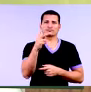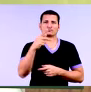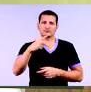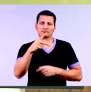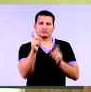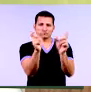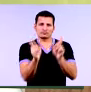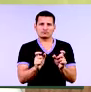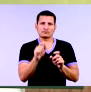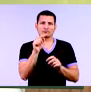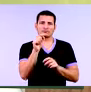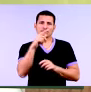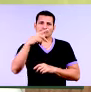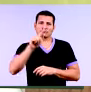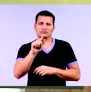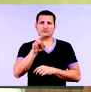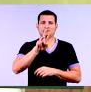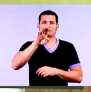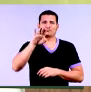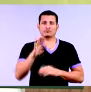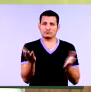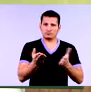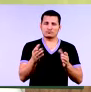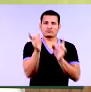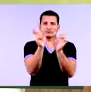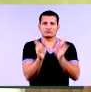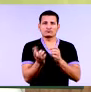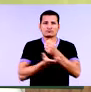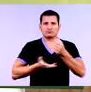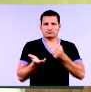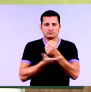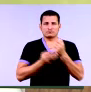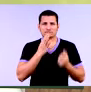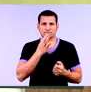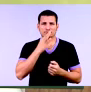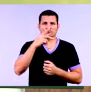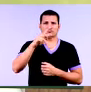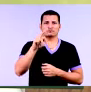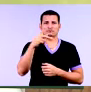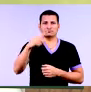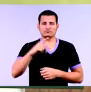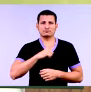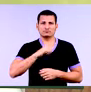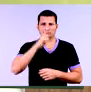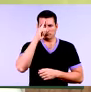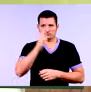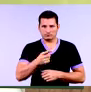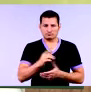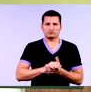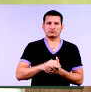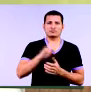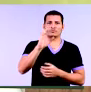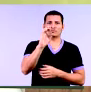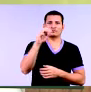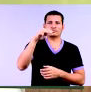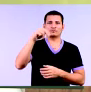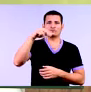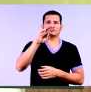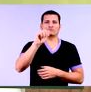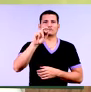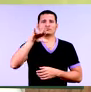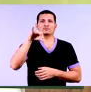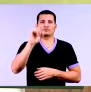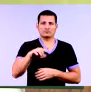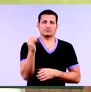PHP na minha página web? Então a gente vai conhecer a estrutura básica do PHP, vamos ter uns comandos de comentários, que às vezes é muito importante que a gente